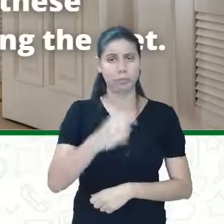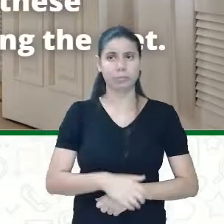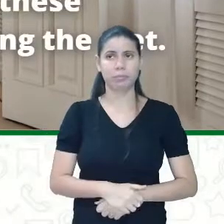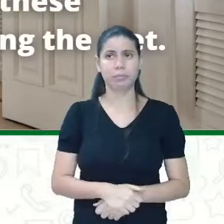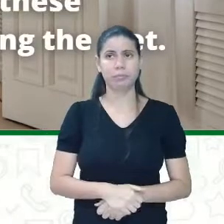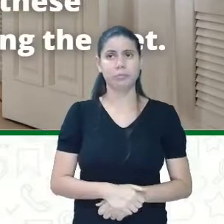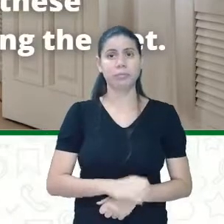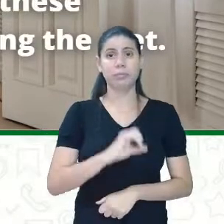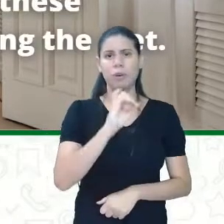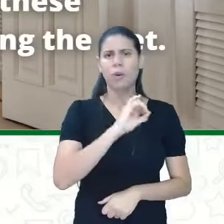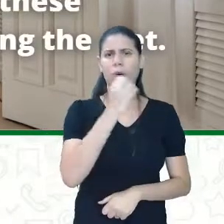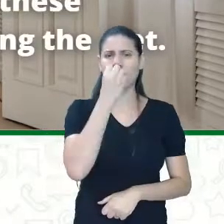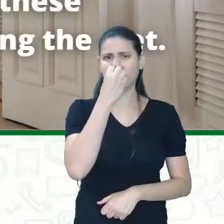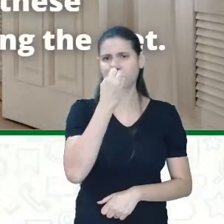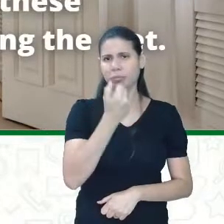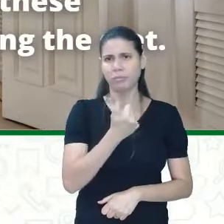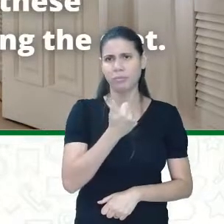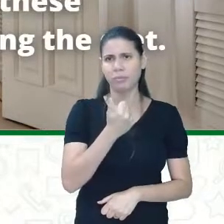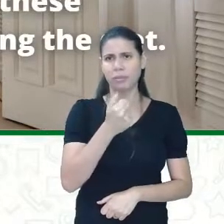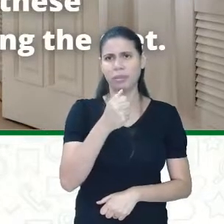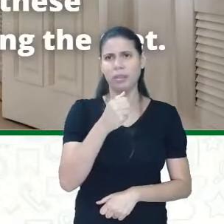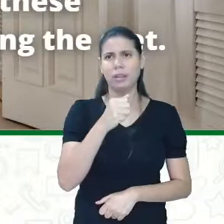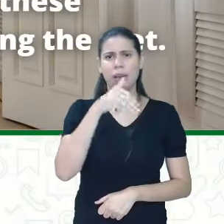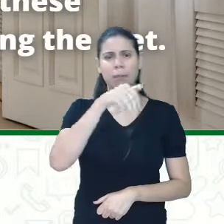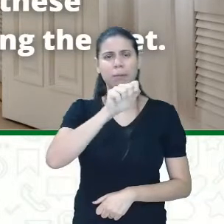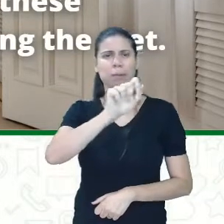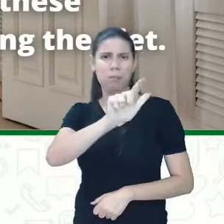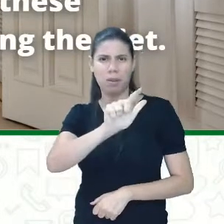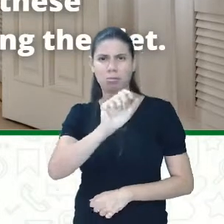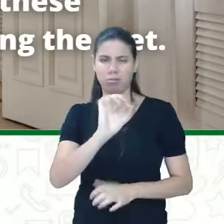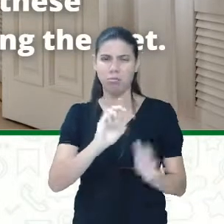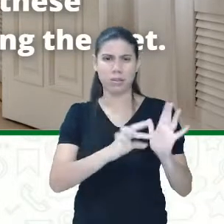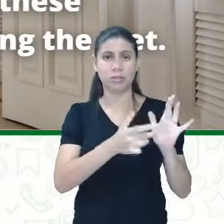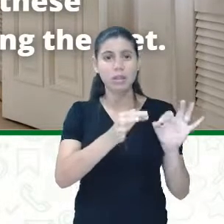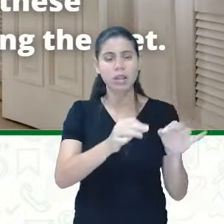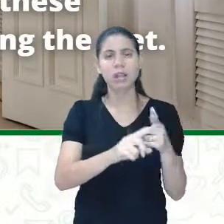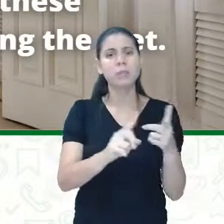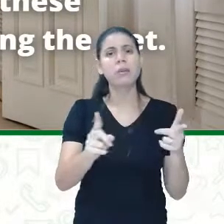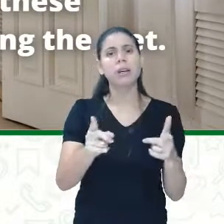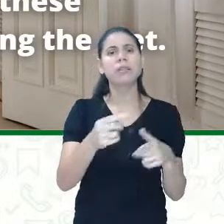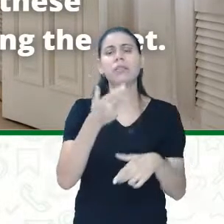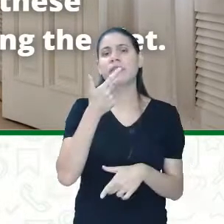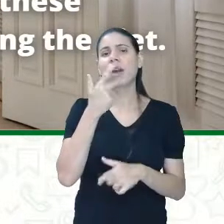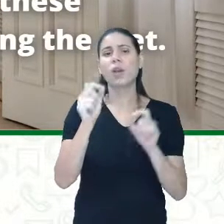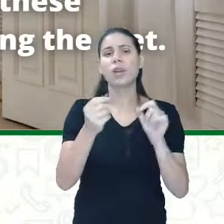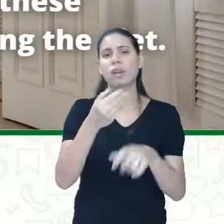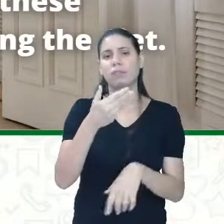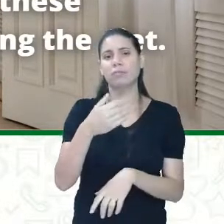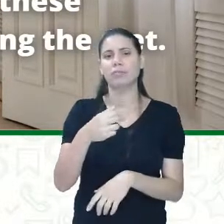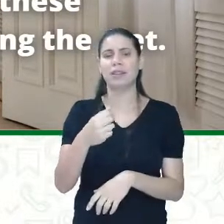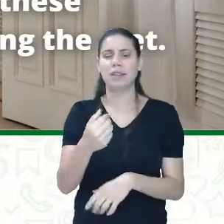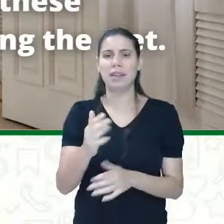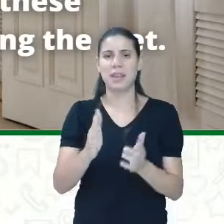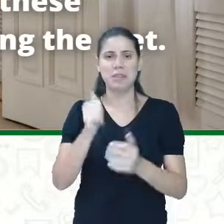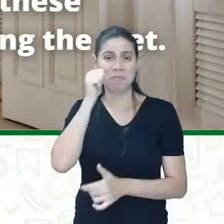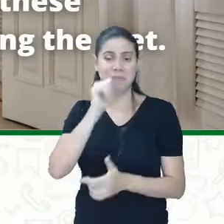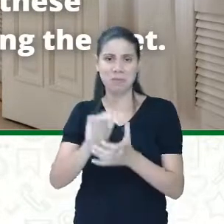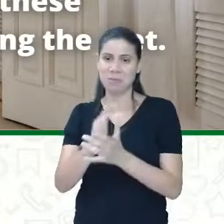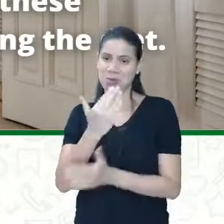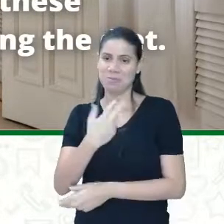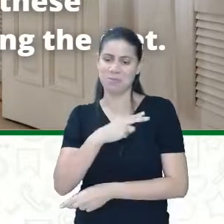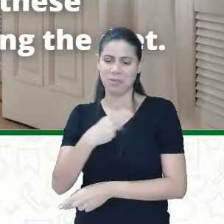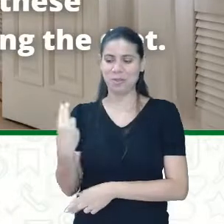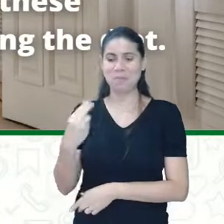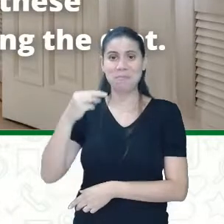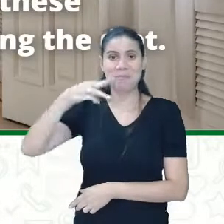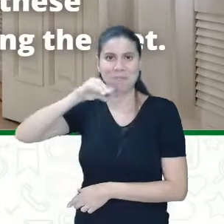Meu bem, que aqui ao pé da letra é mel, tá? Meu bem, eu estou indo... Inclusive é como minha esposa me chama.